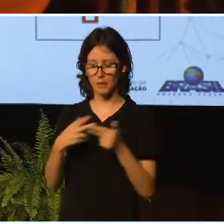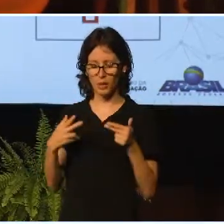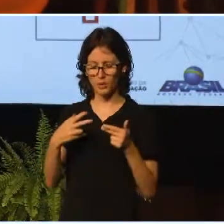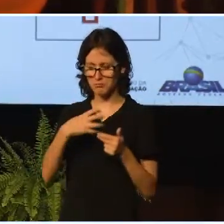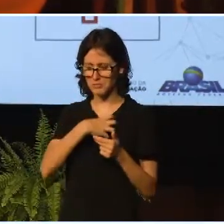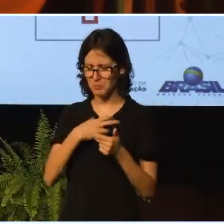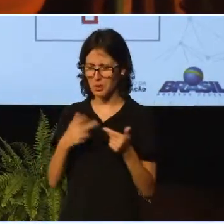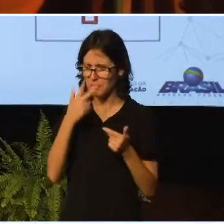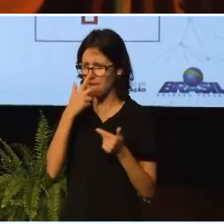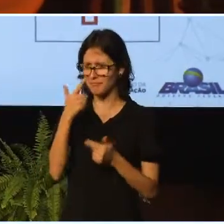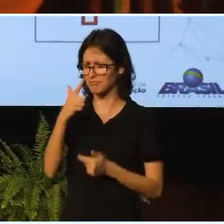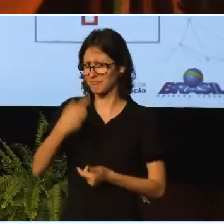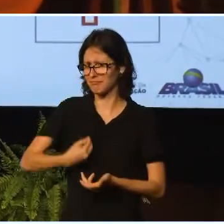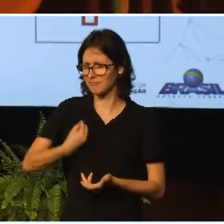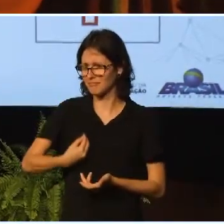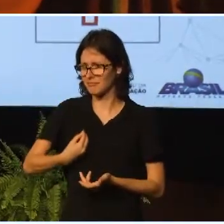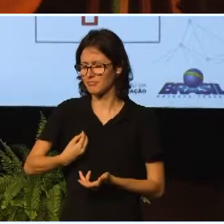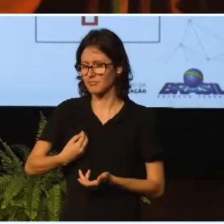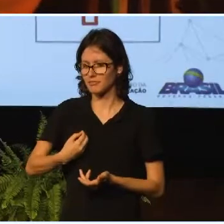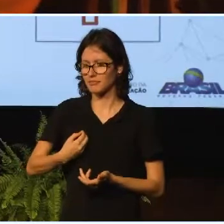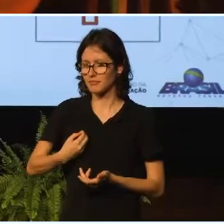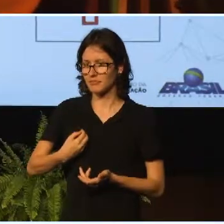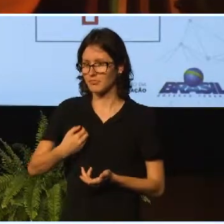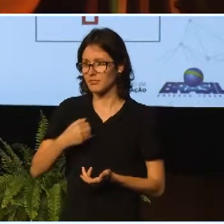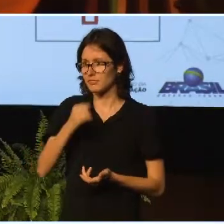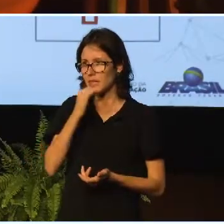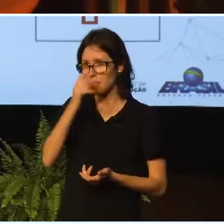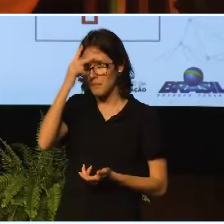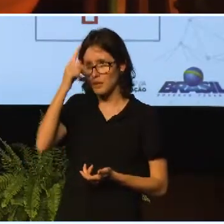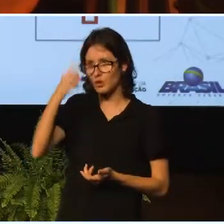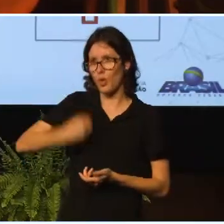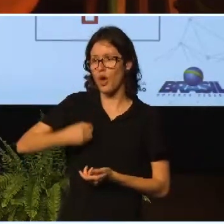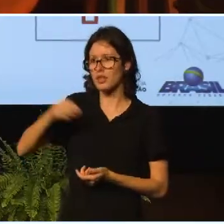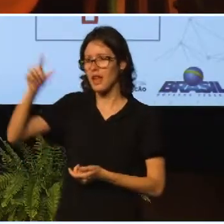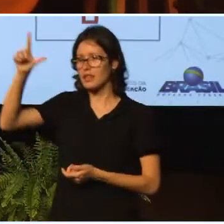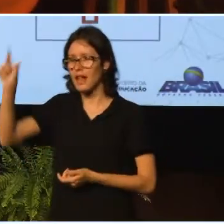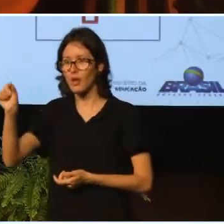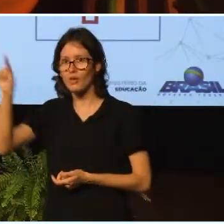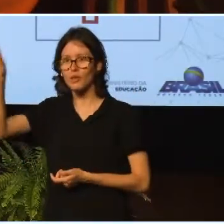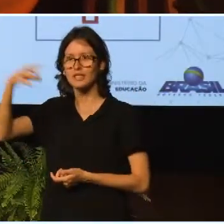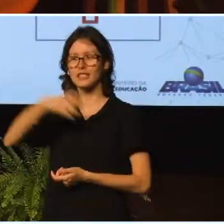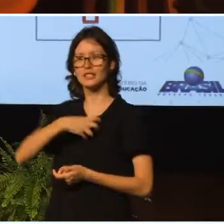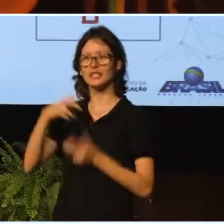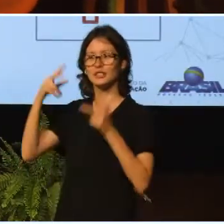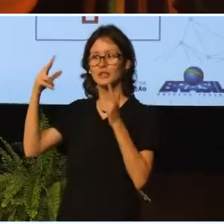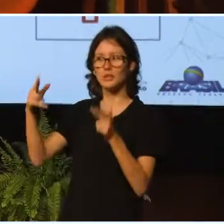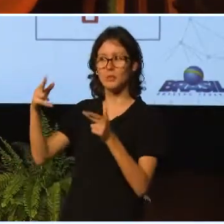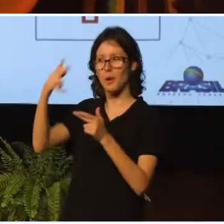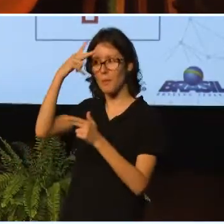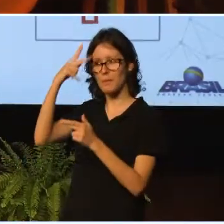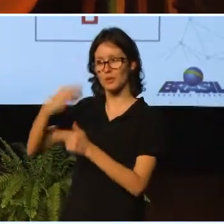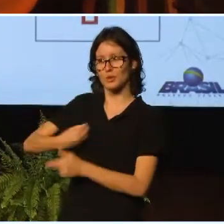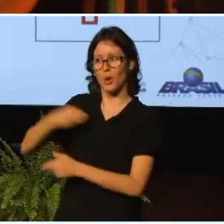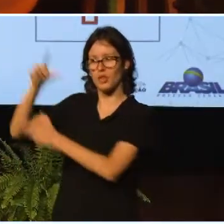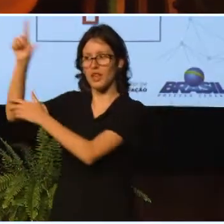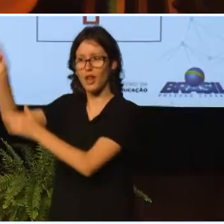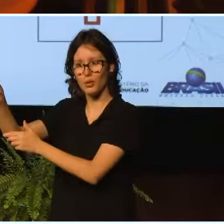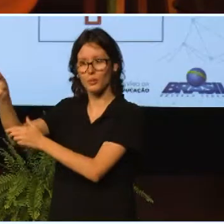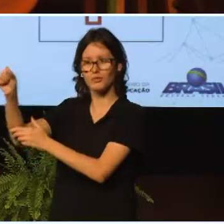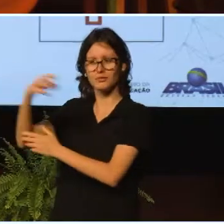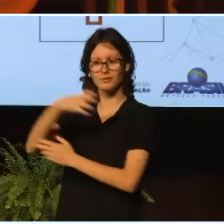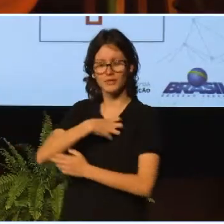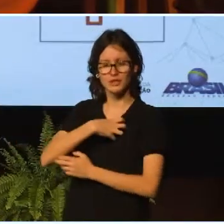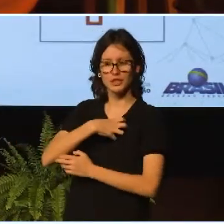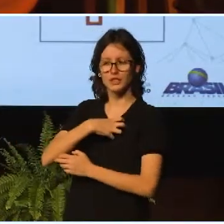que não existe, alguém poderia estar na Lua e você está sentindo exatamente o que aquela pessoa